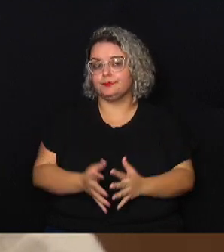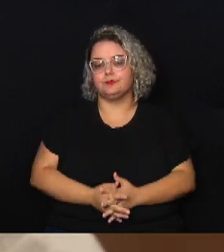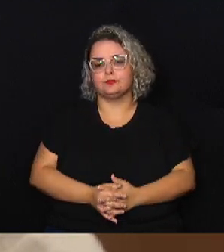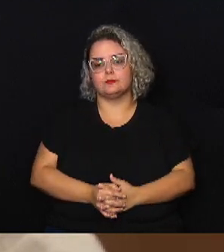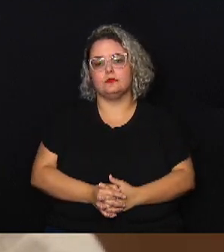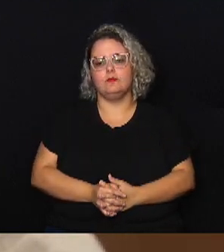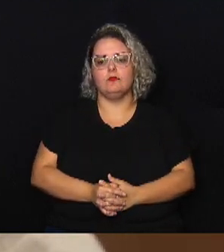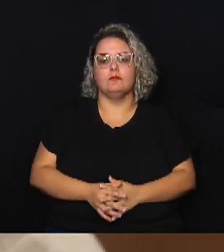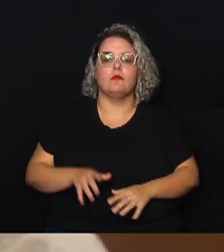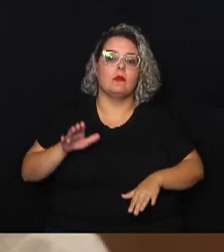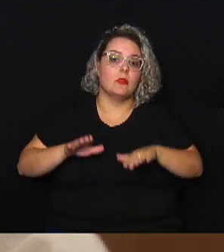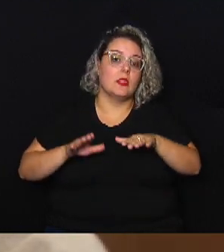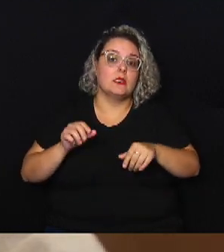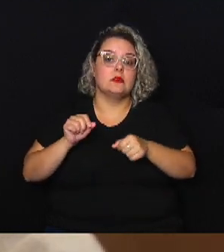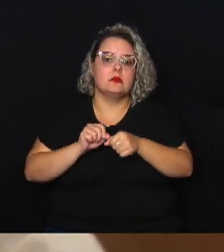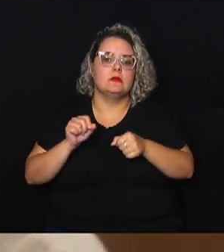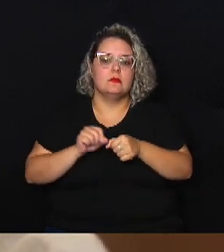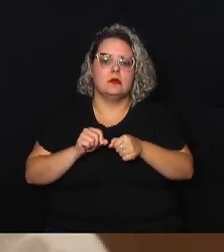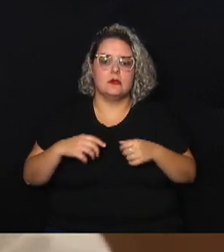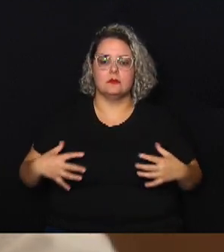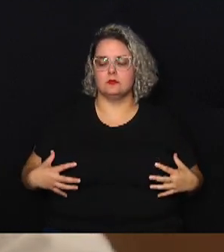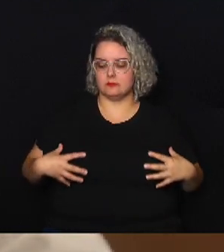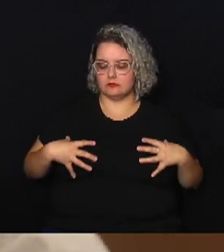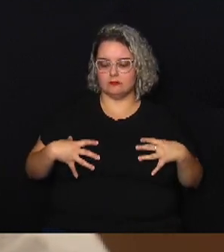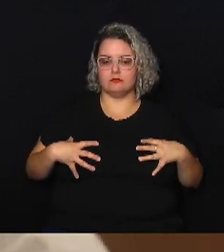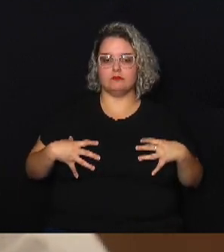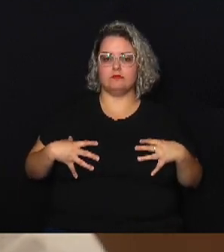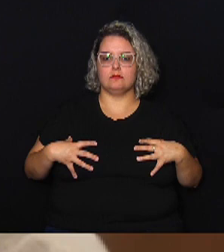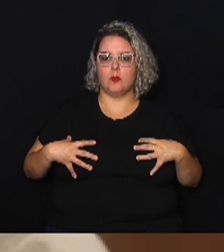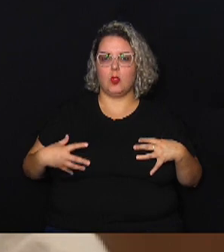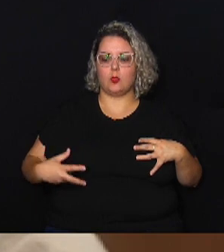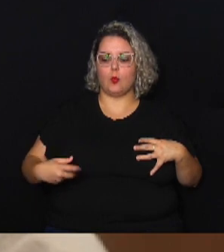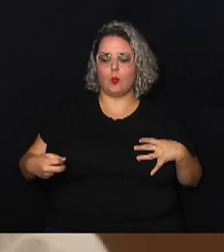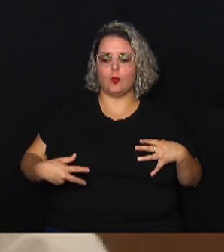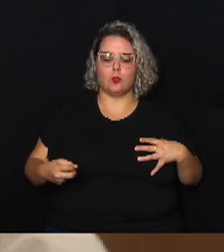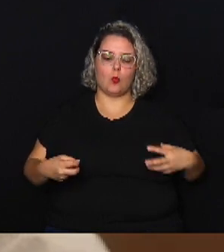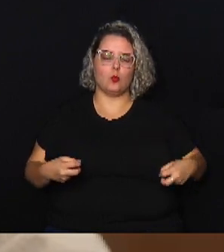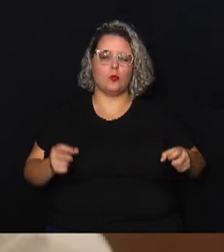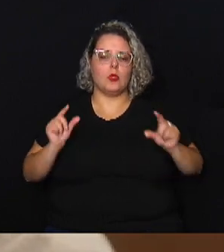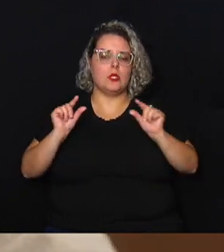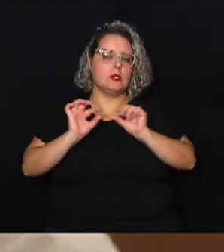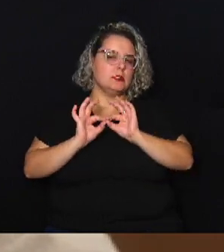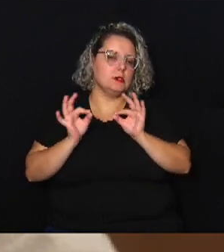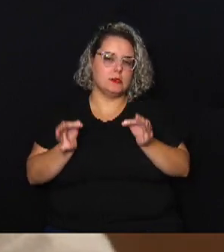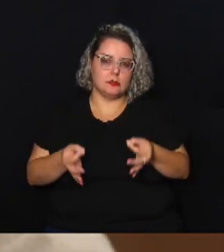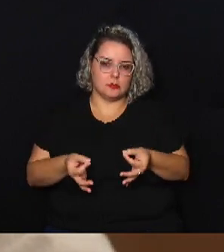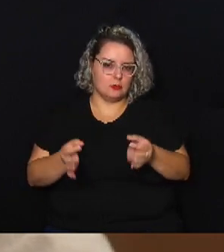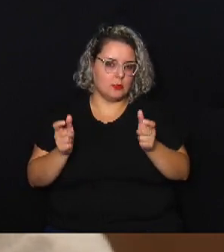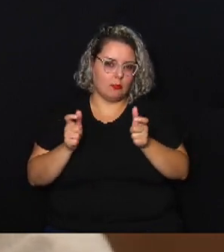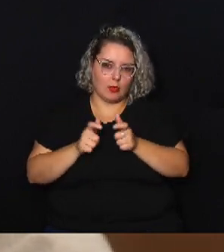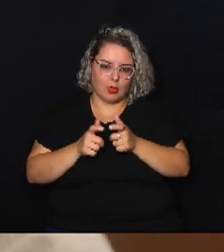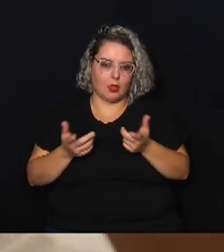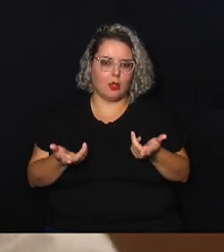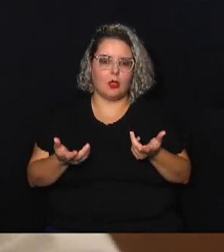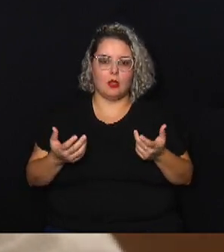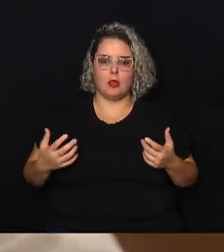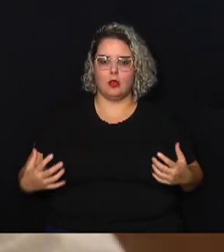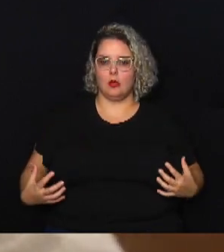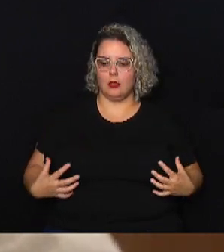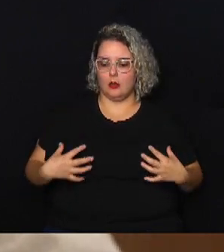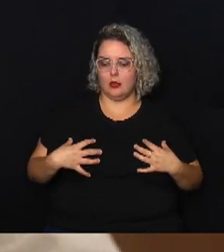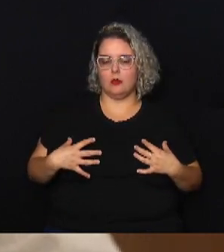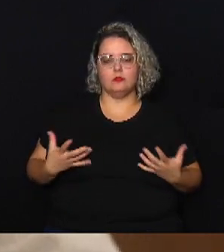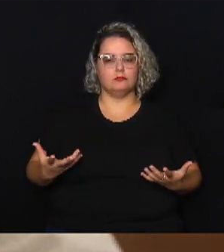paciente faz uma prótese de mama e faz uma lipo pequena, faz uma mamoplastia, às vezes também faz